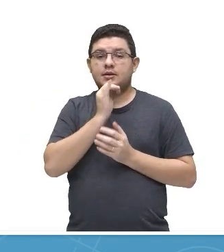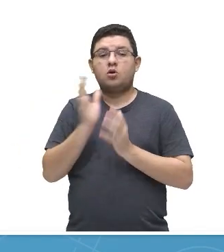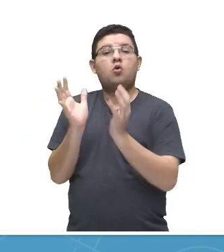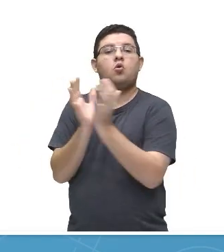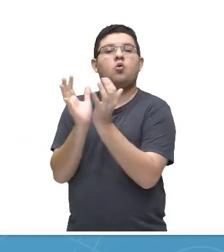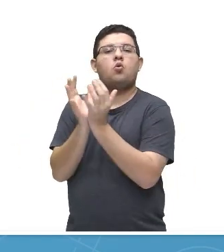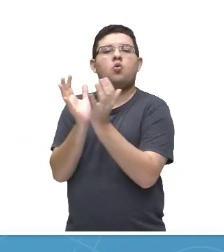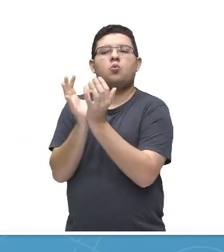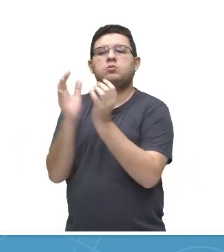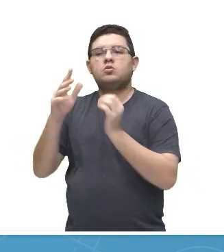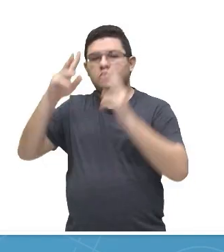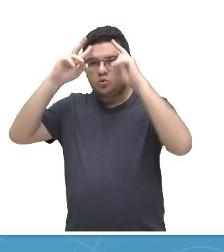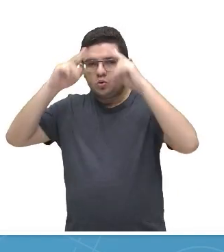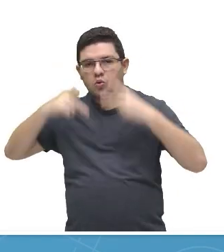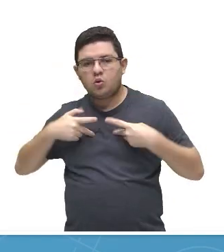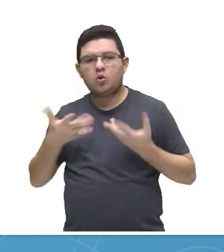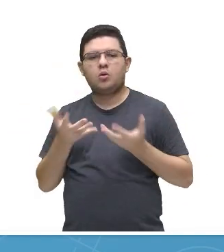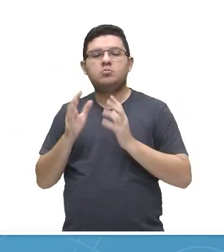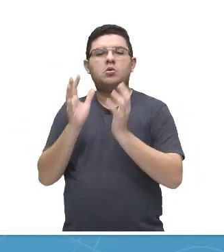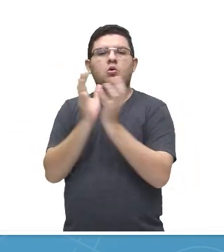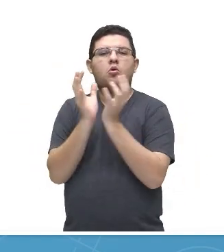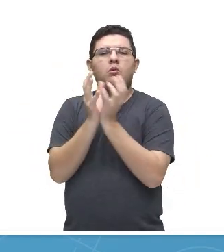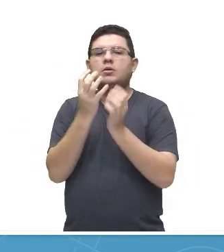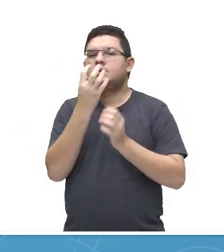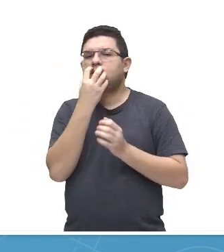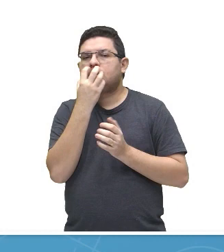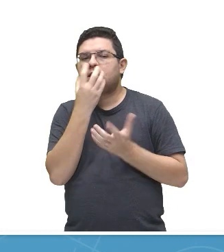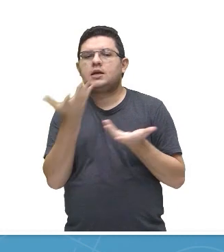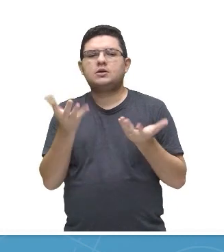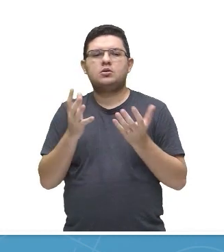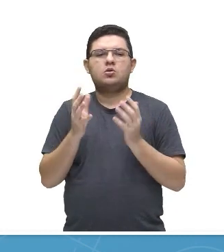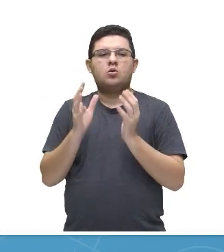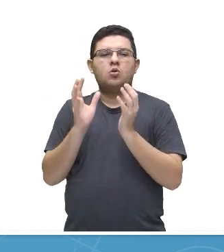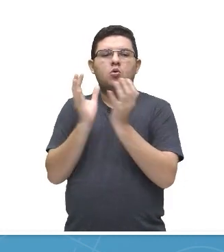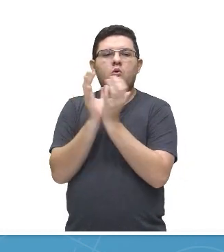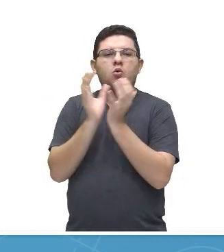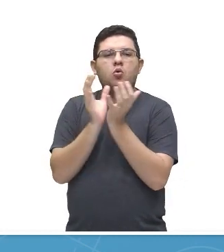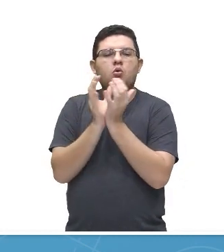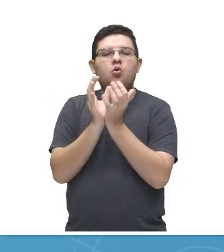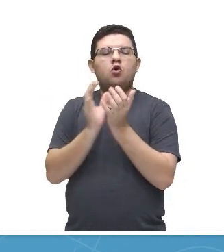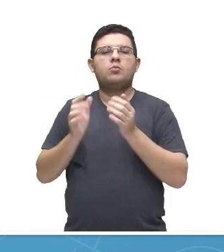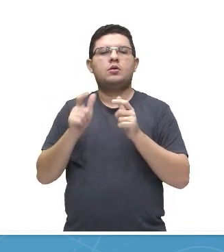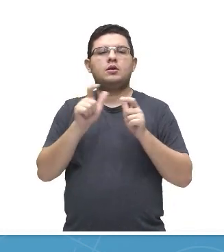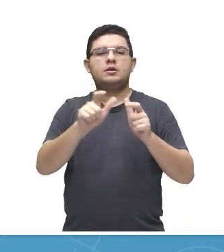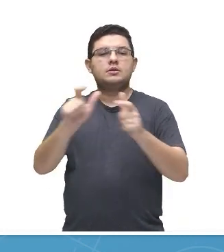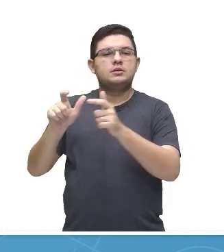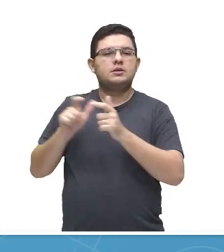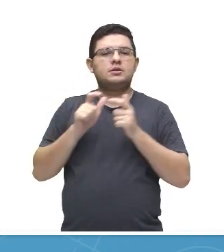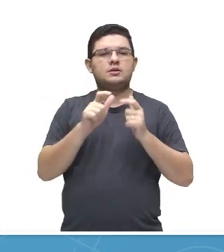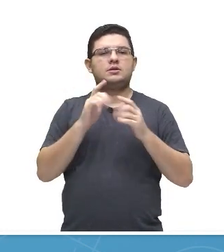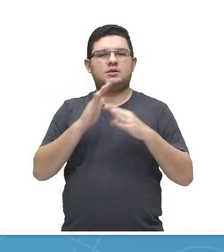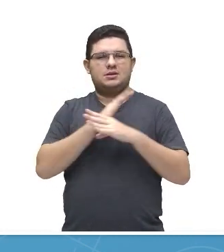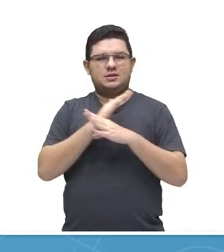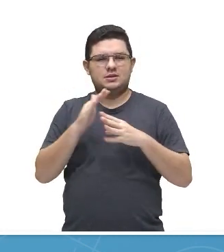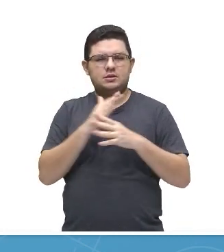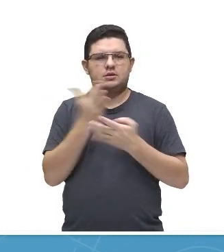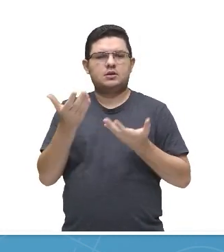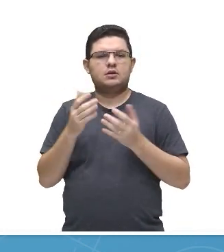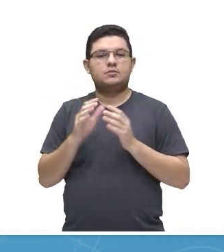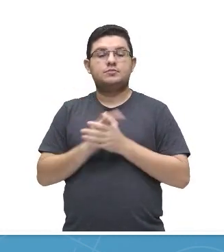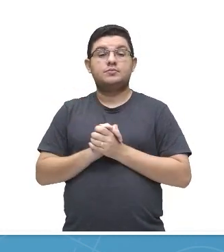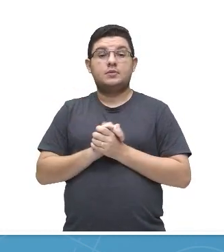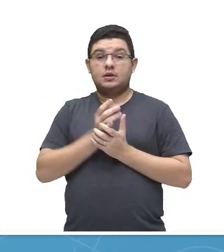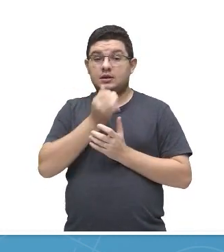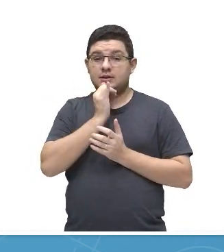homem, cachorro, cidade, mesa e telefone. Olha aqui, a espécie homem, né? Por